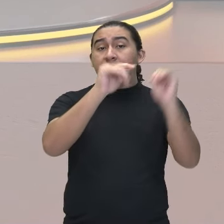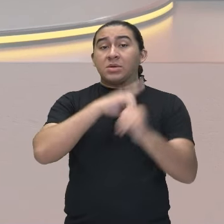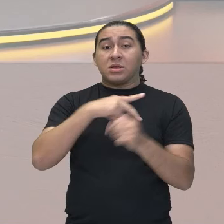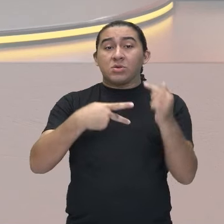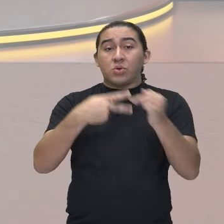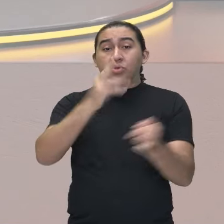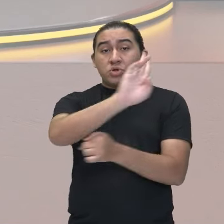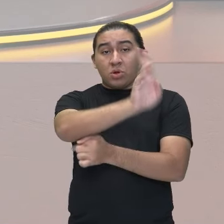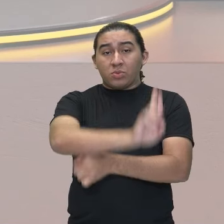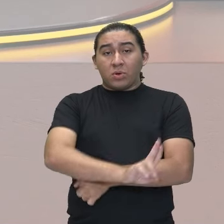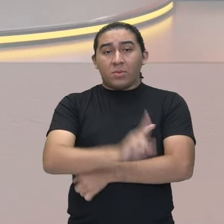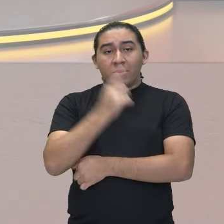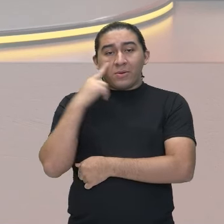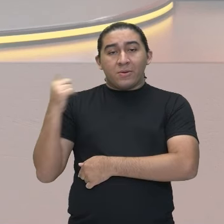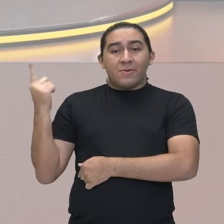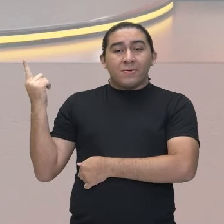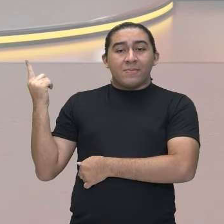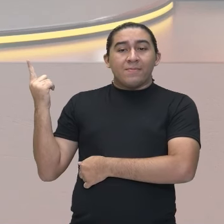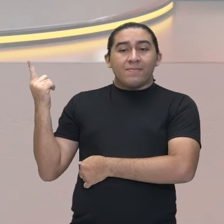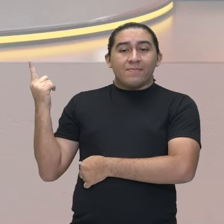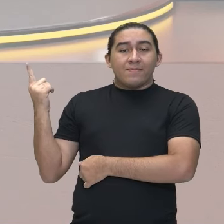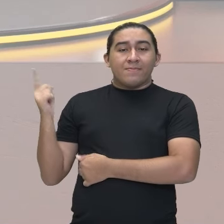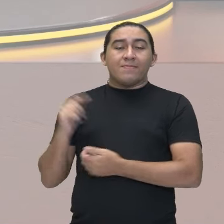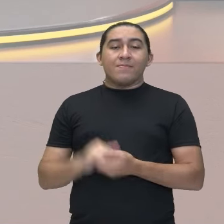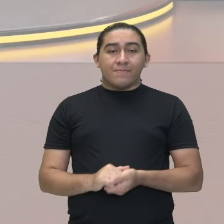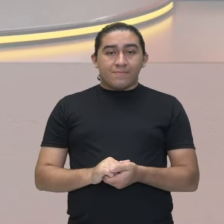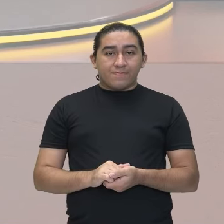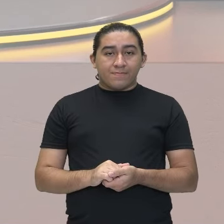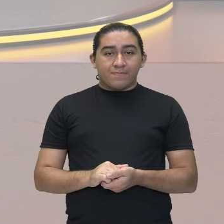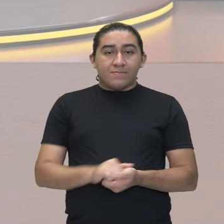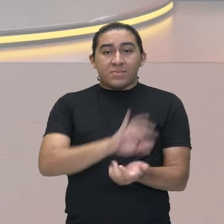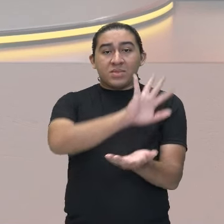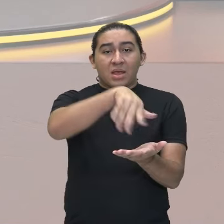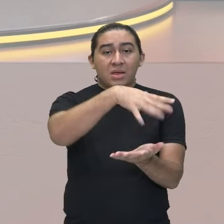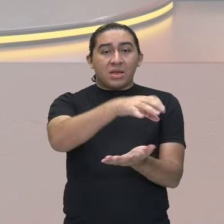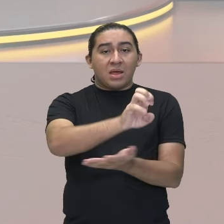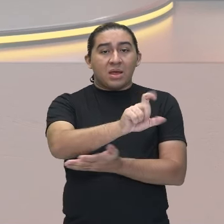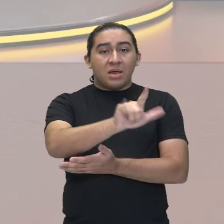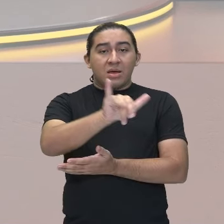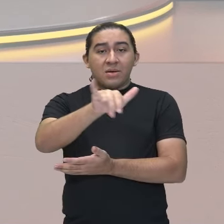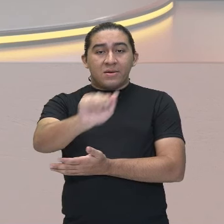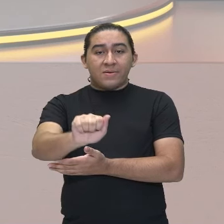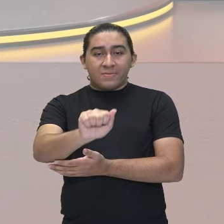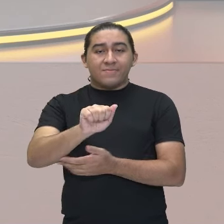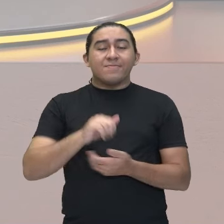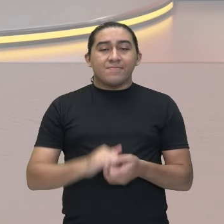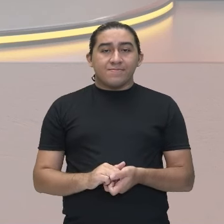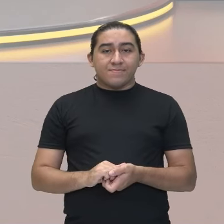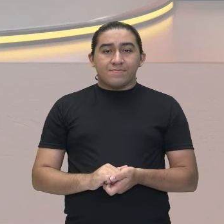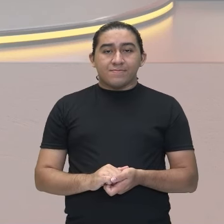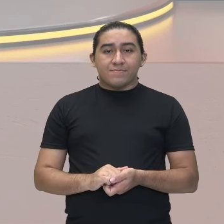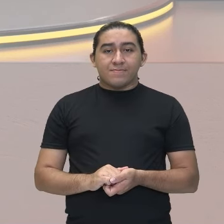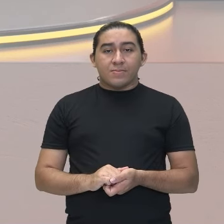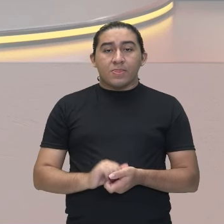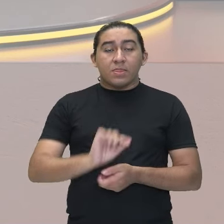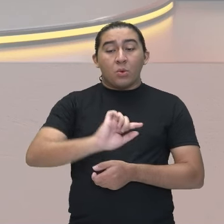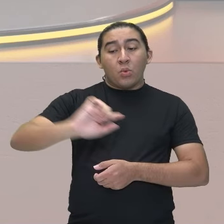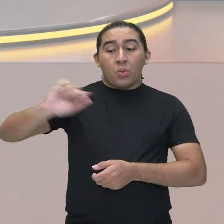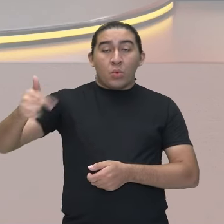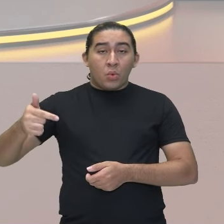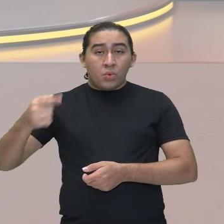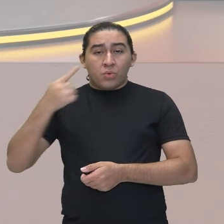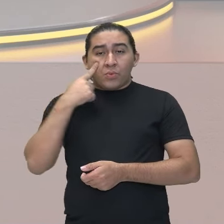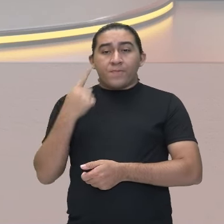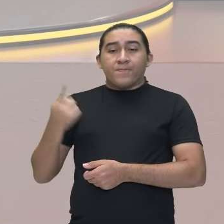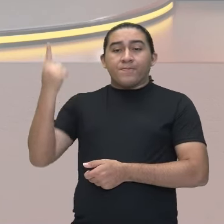e Parmênides, tá certo? Aqui na ilha de Eleia, olha só. Lá do outro lado ali, vocês estão